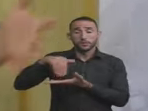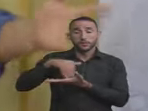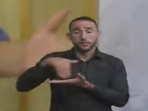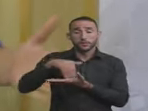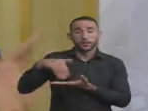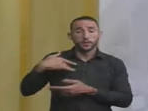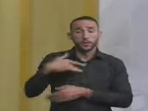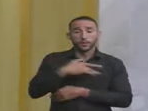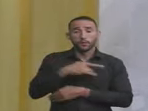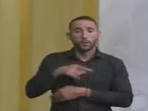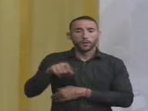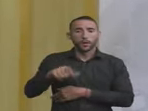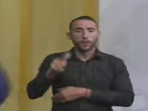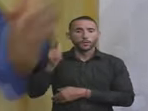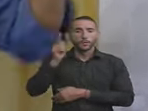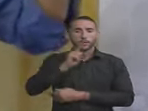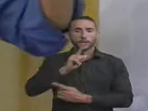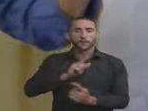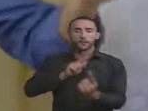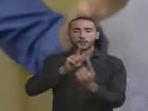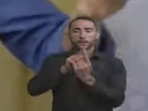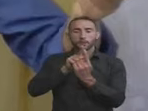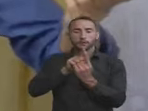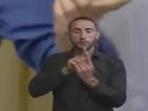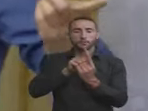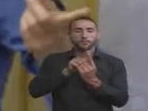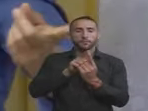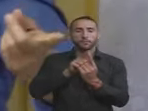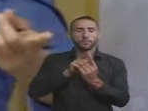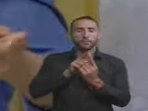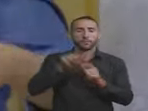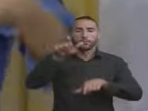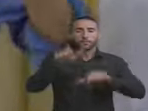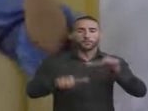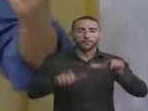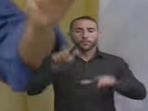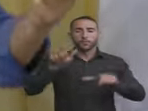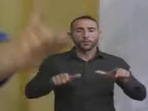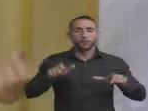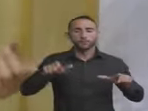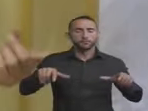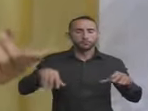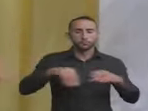que a gente possa atender essas pessoas, né, envolvidas, não vou nem